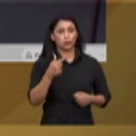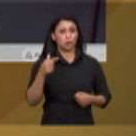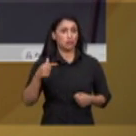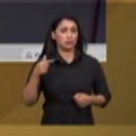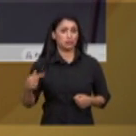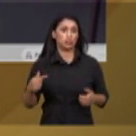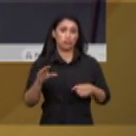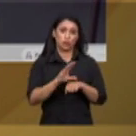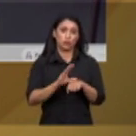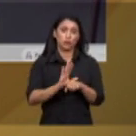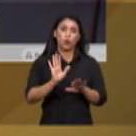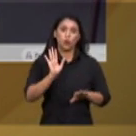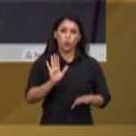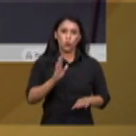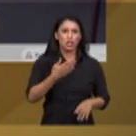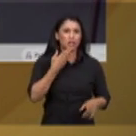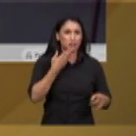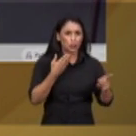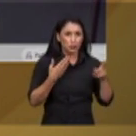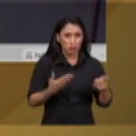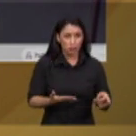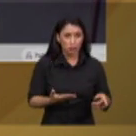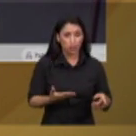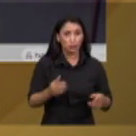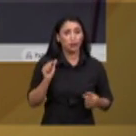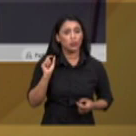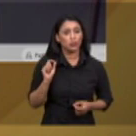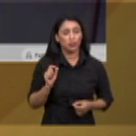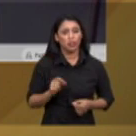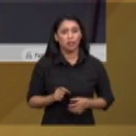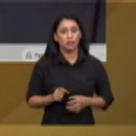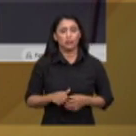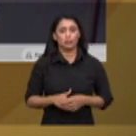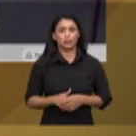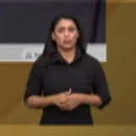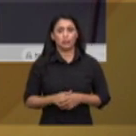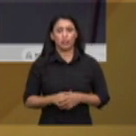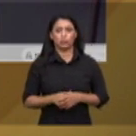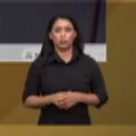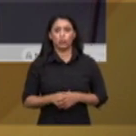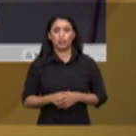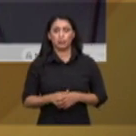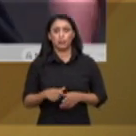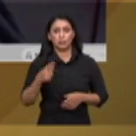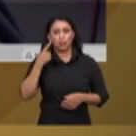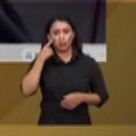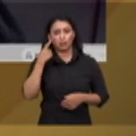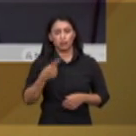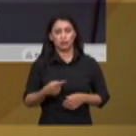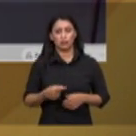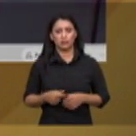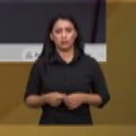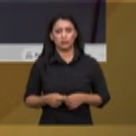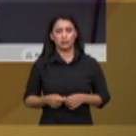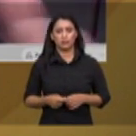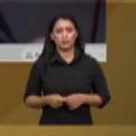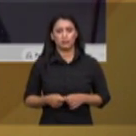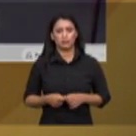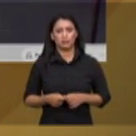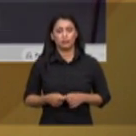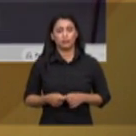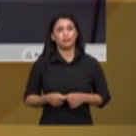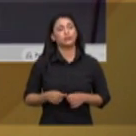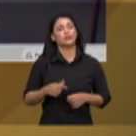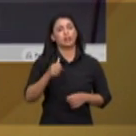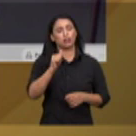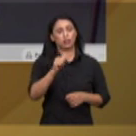que pretende os requerentes é ver reconhecida, por meio da DPF, por meio das duas DPFs, por meio de uma